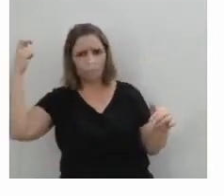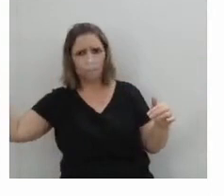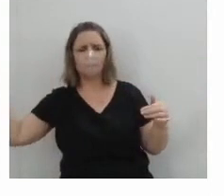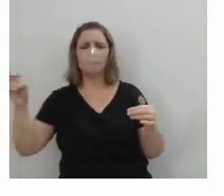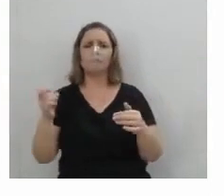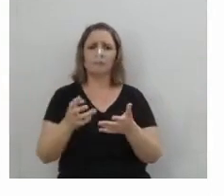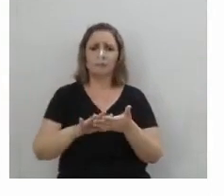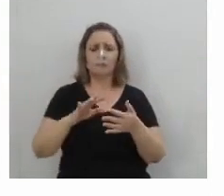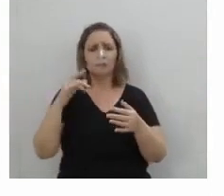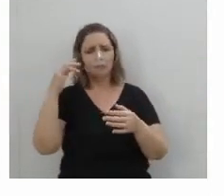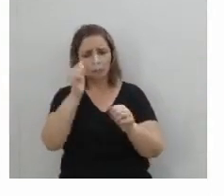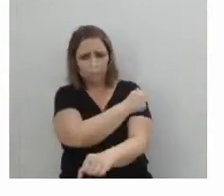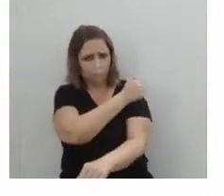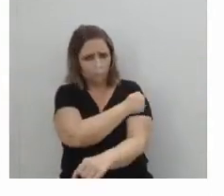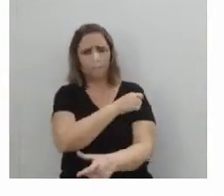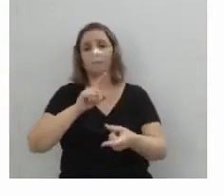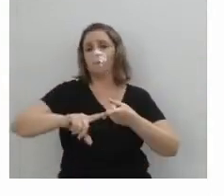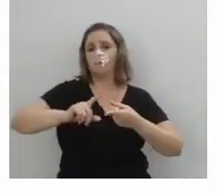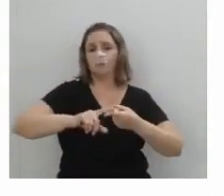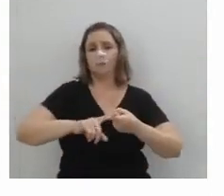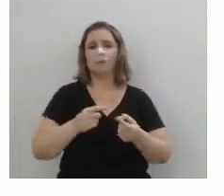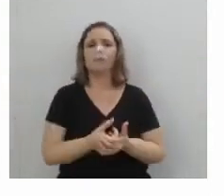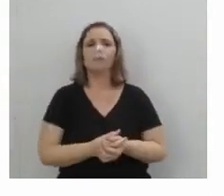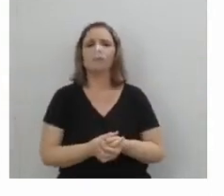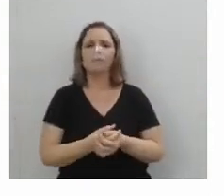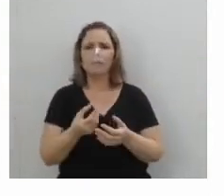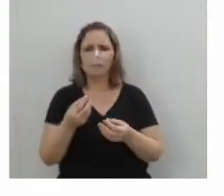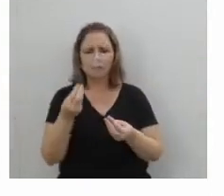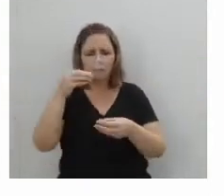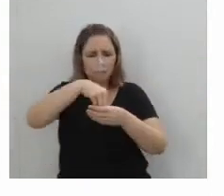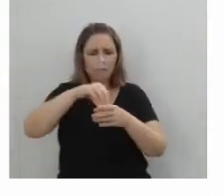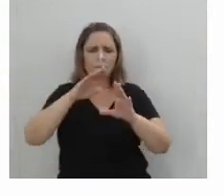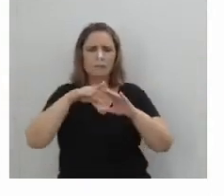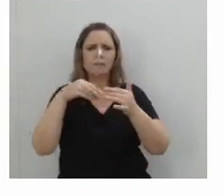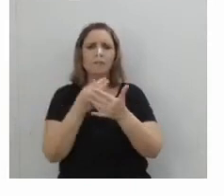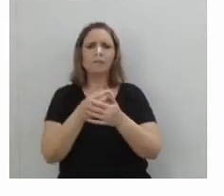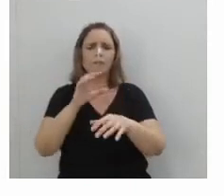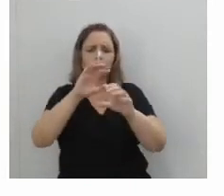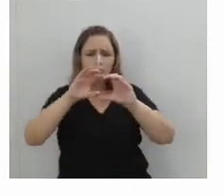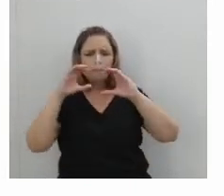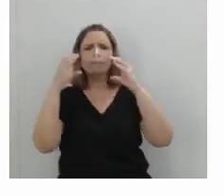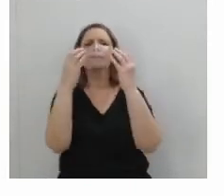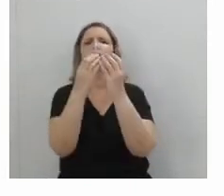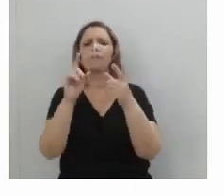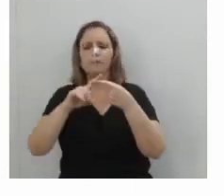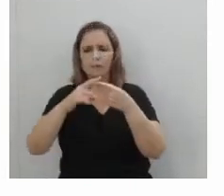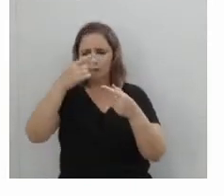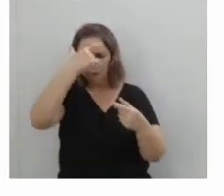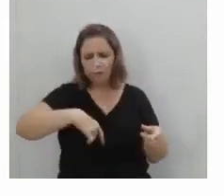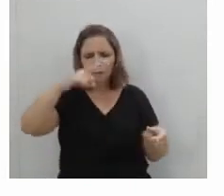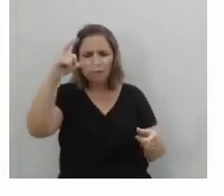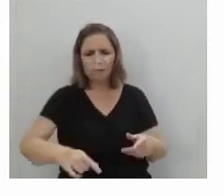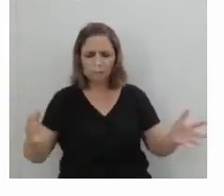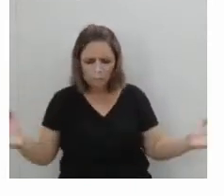bagagem cultural dos alunos, bem como integrando o esporte à escola, à comunidade e resgatando a cidadania,